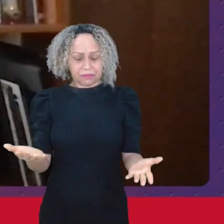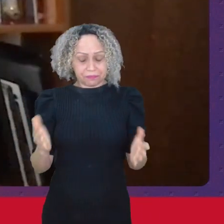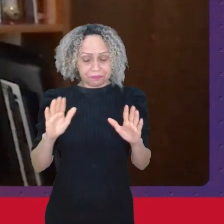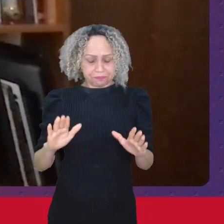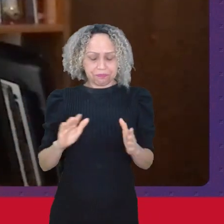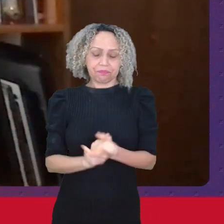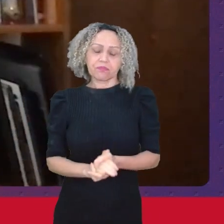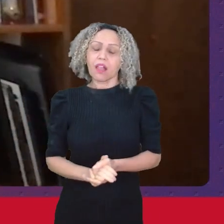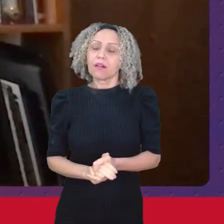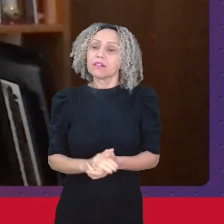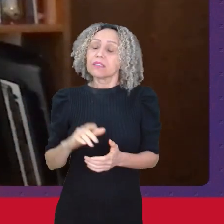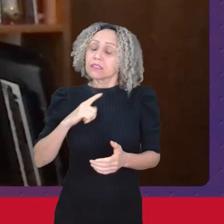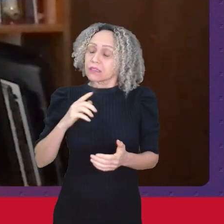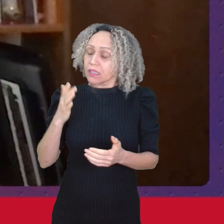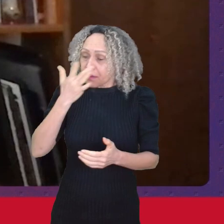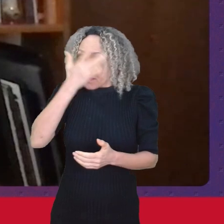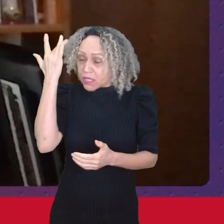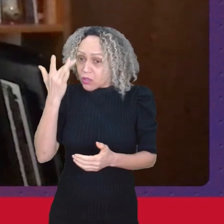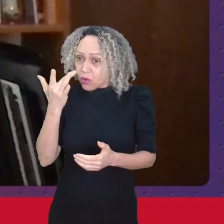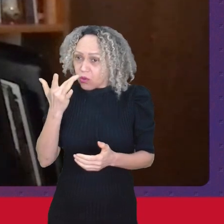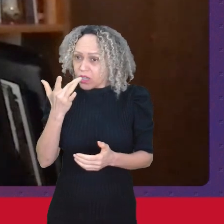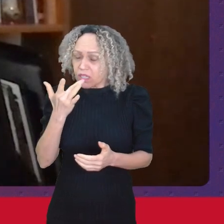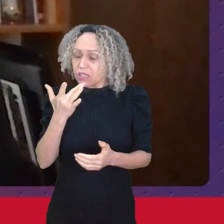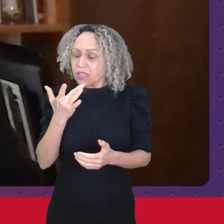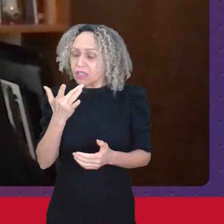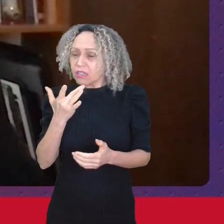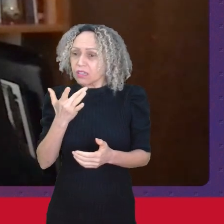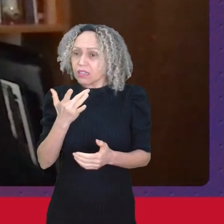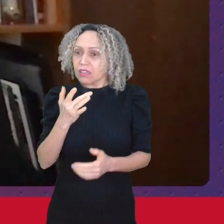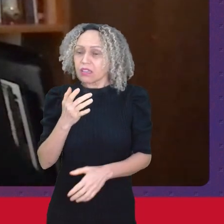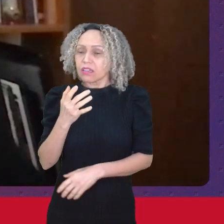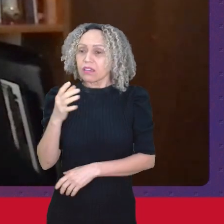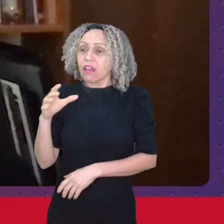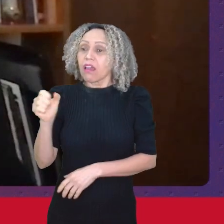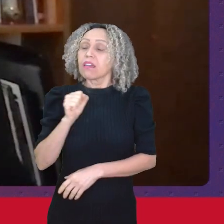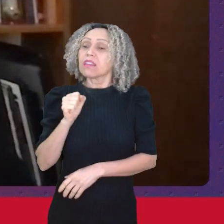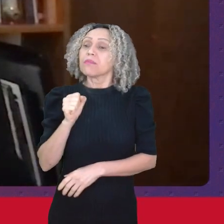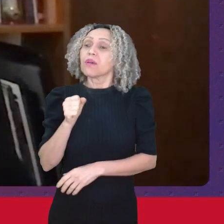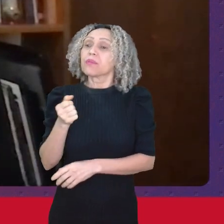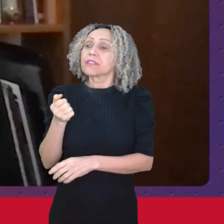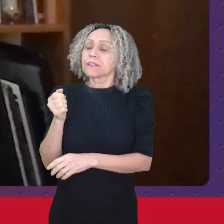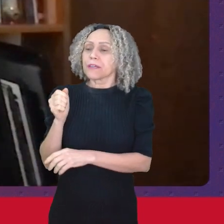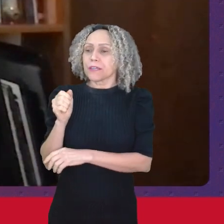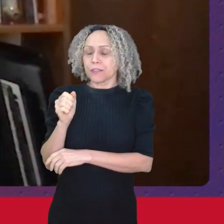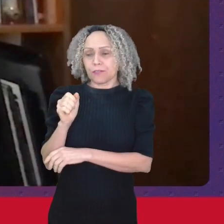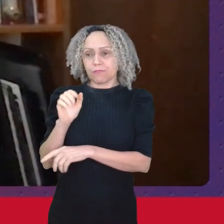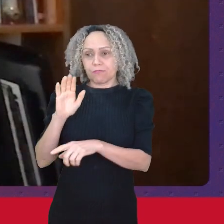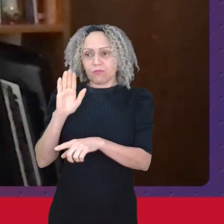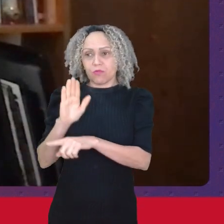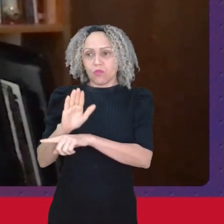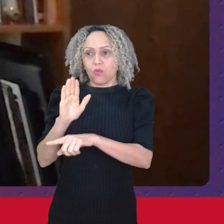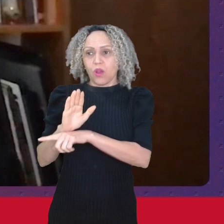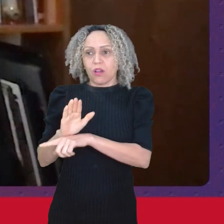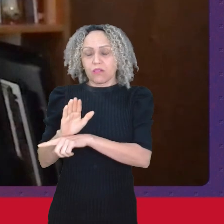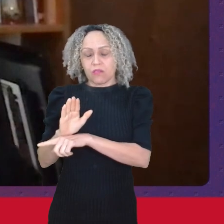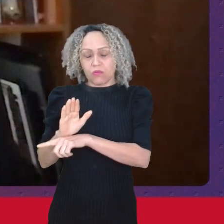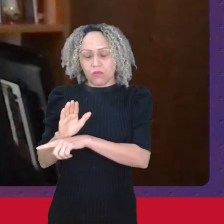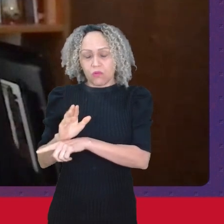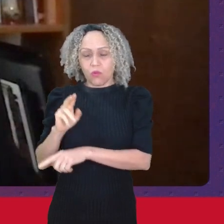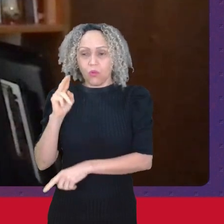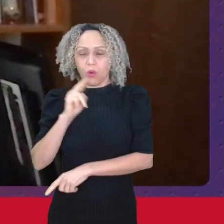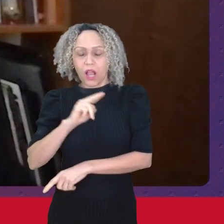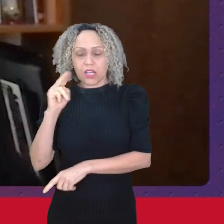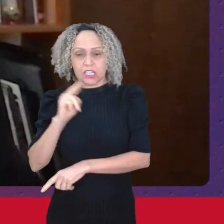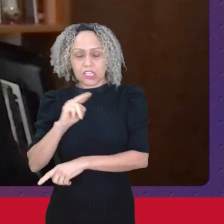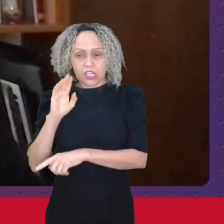recebeu o auxílio emergencial em outubro e não sabe se vai receber em novembro. Aliás, como nós vamos ver nas próximas aulas, tem